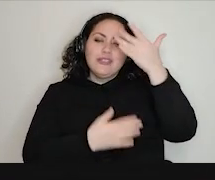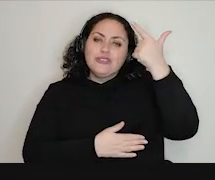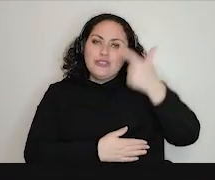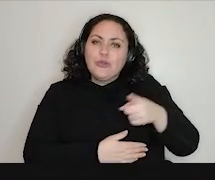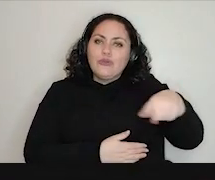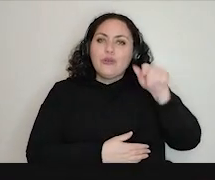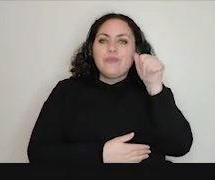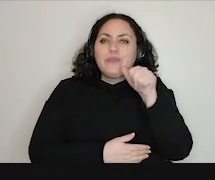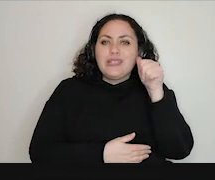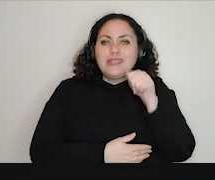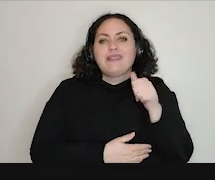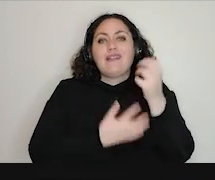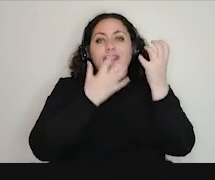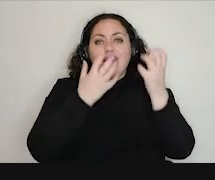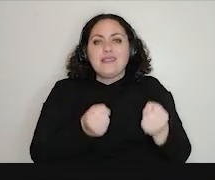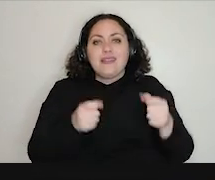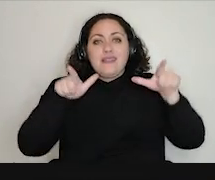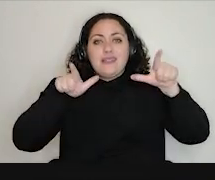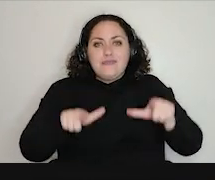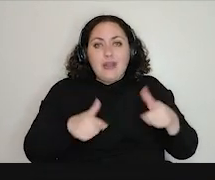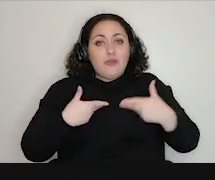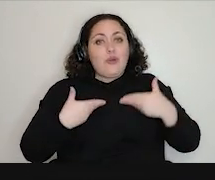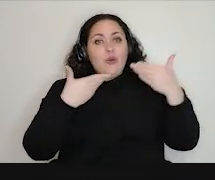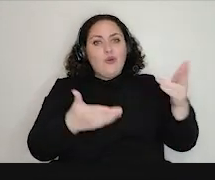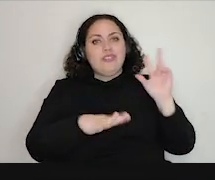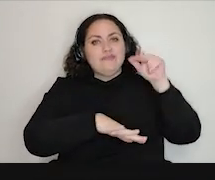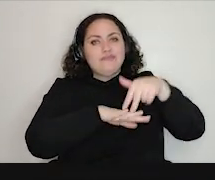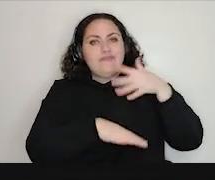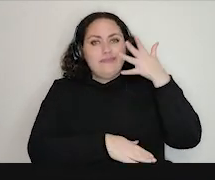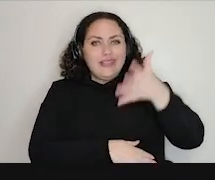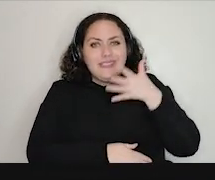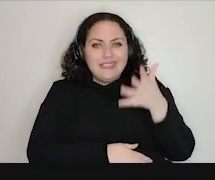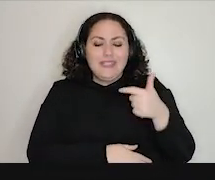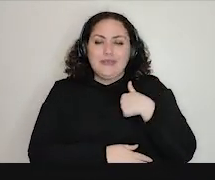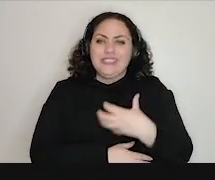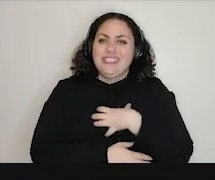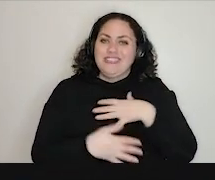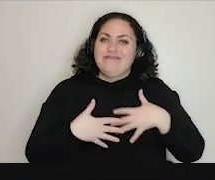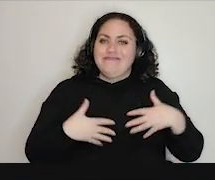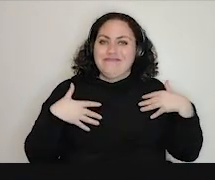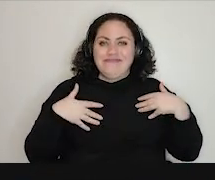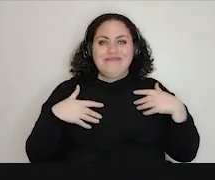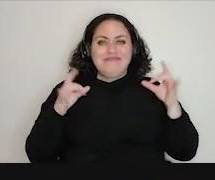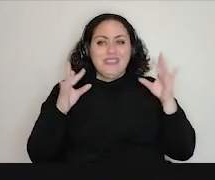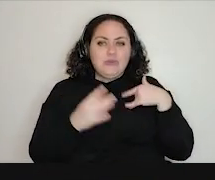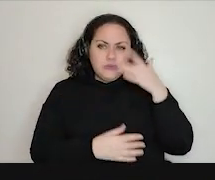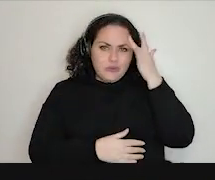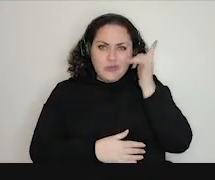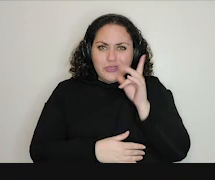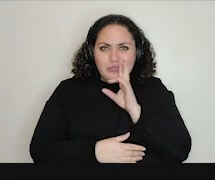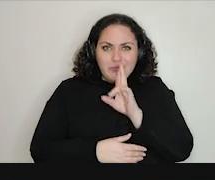esse espaço e estarem possibilitando que eu esteja aqui, me sinto muito privilegiada. Então, não sei se eu respondi a pergunta.